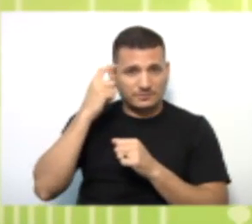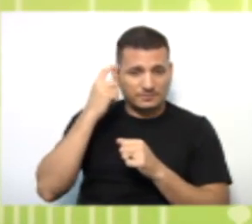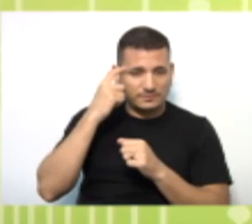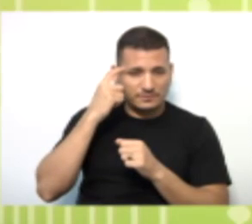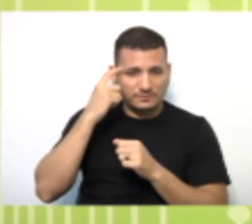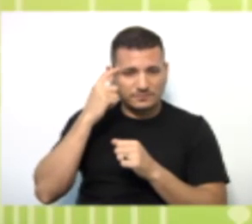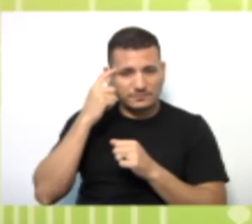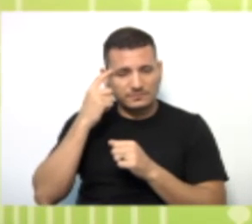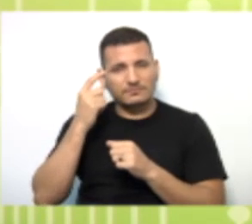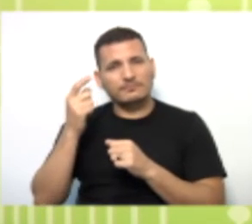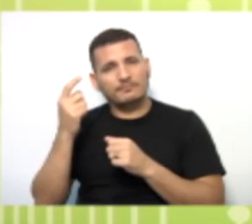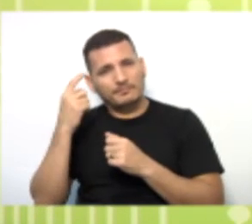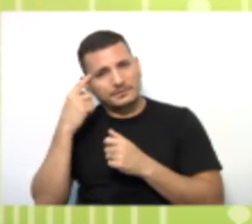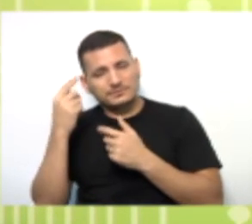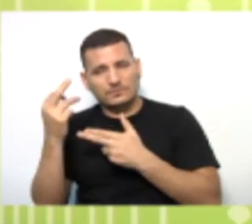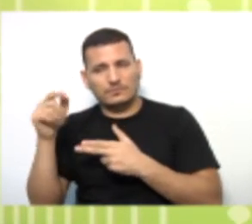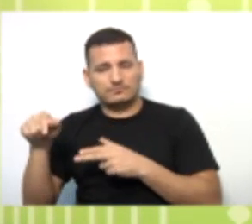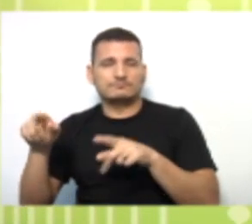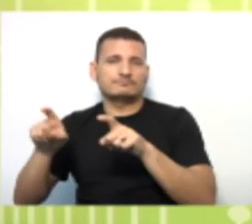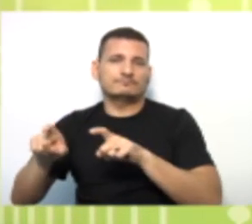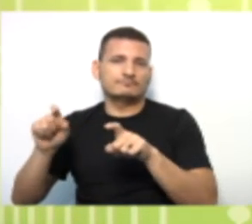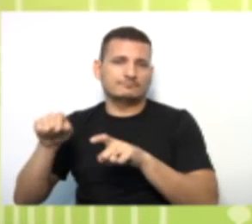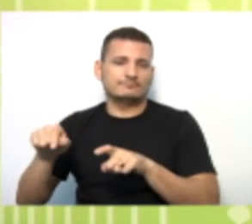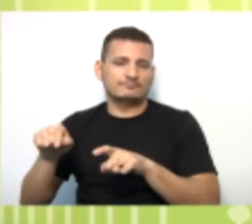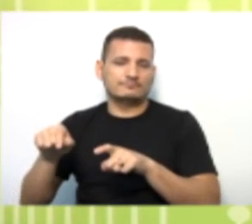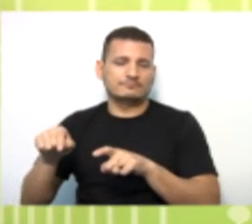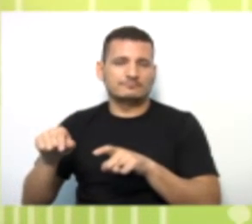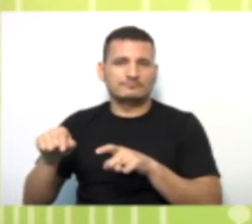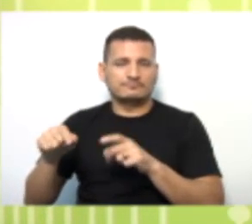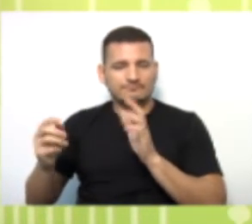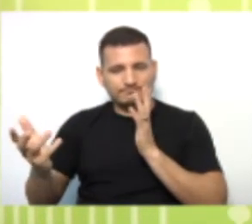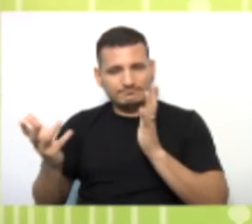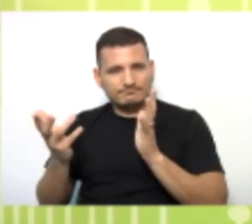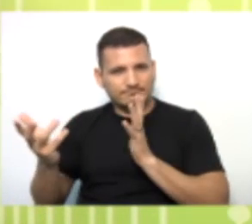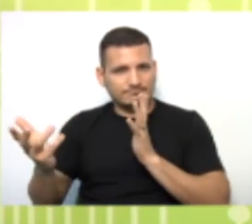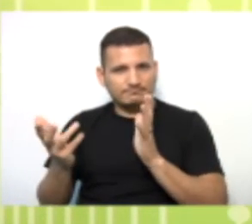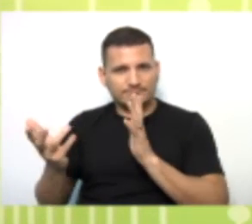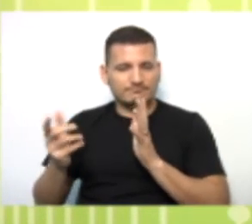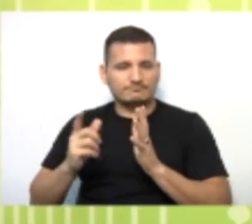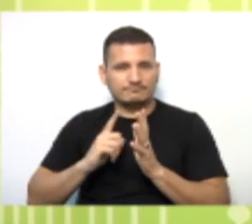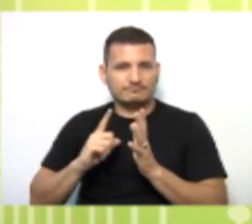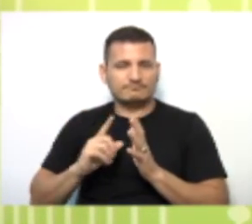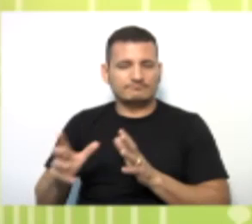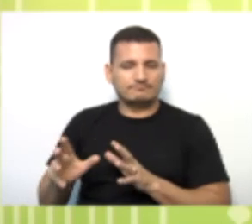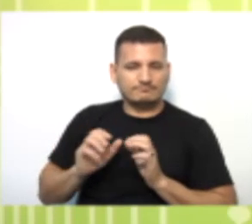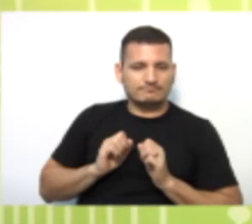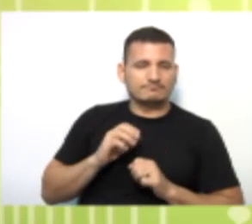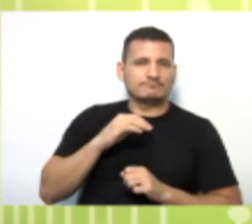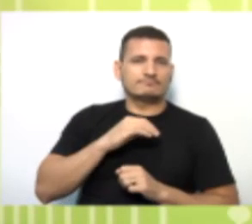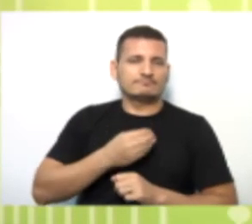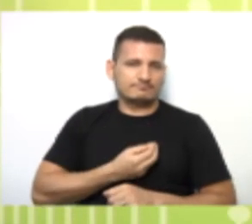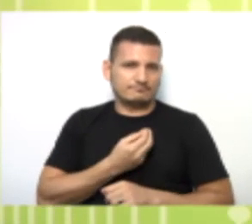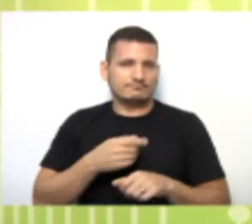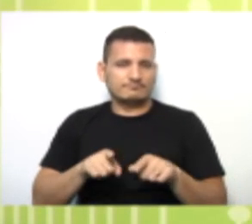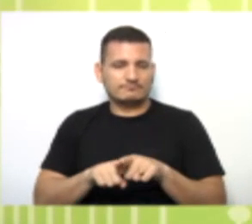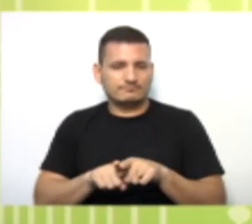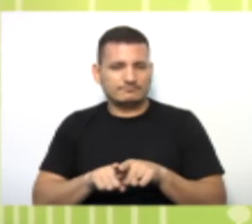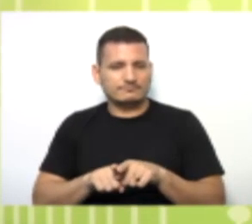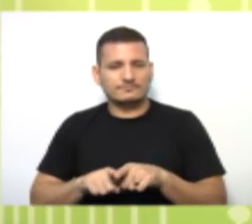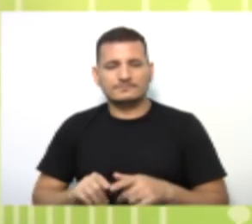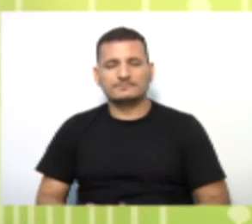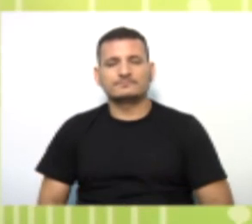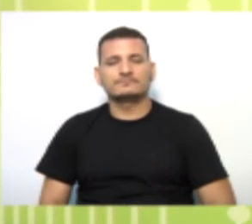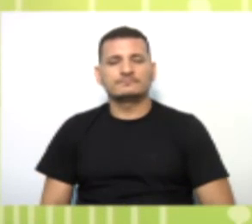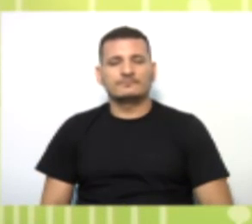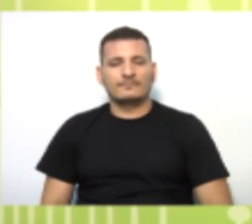pensamento possa pensar como uma máquina, tá? Você acaba aderindo isso para a sua vida também, tá bom? Isso é muito importante. E vamos